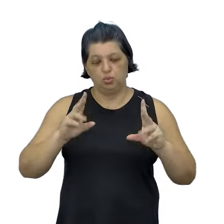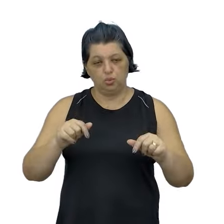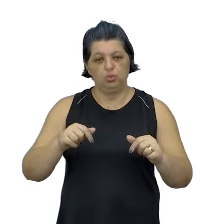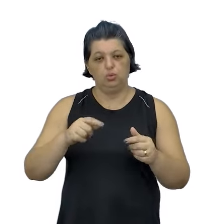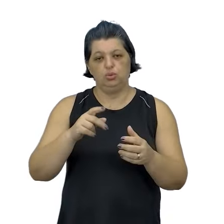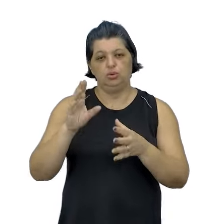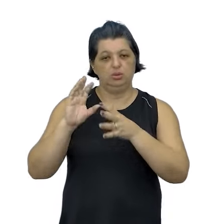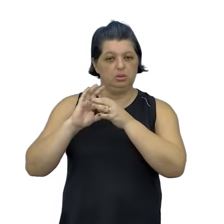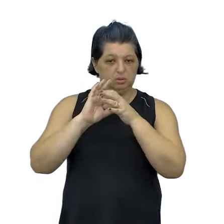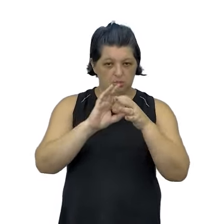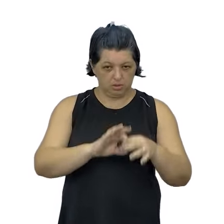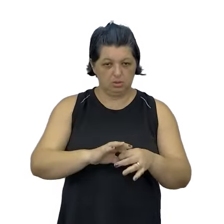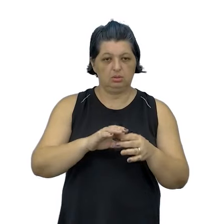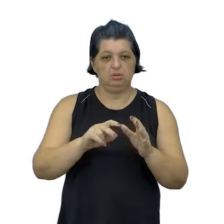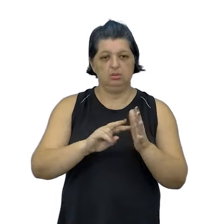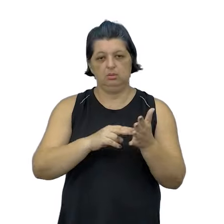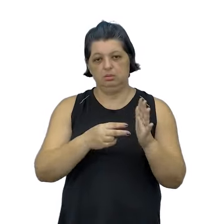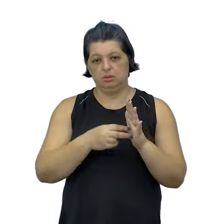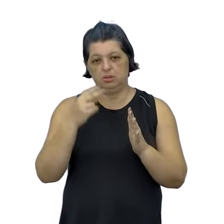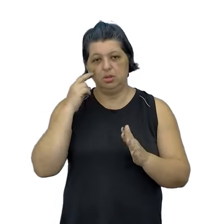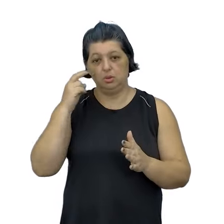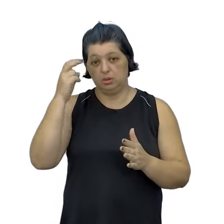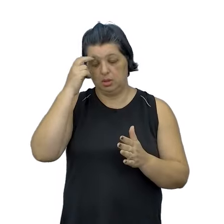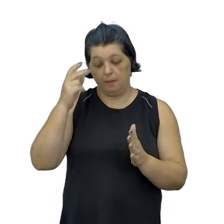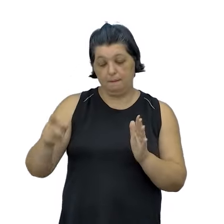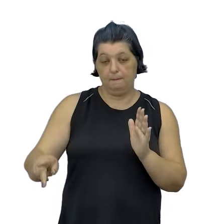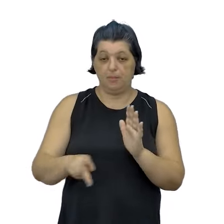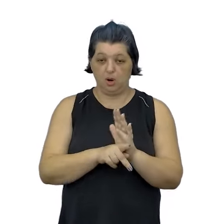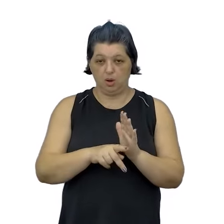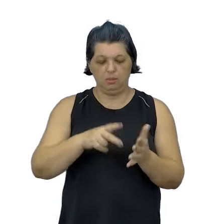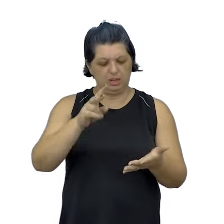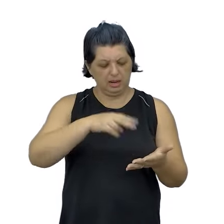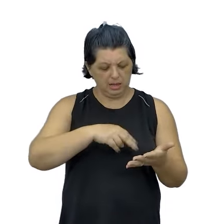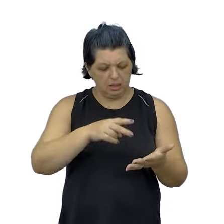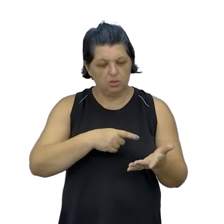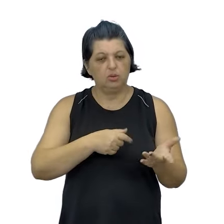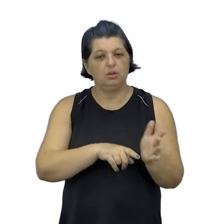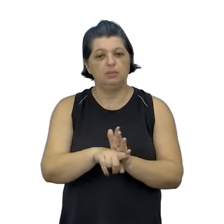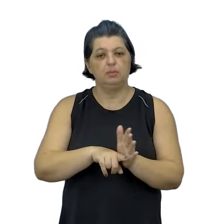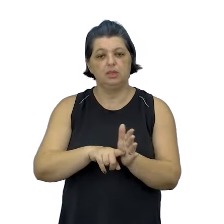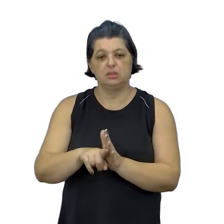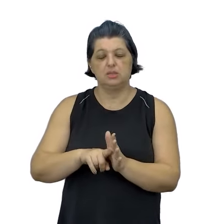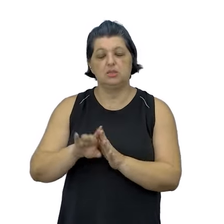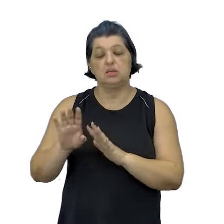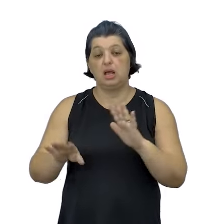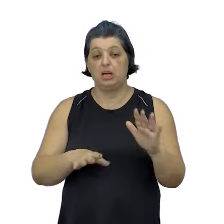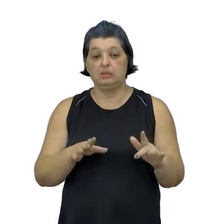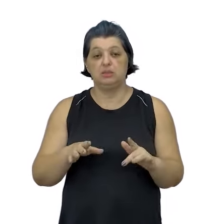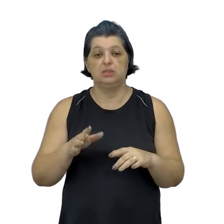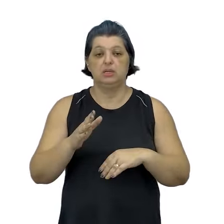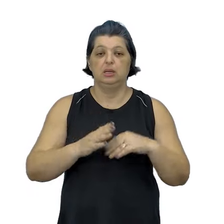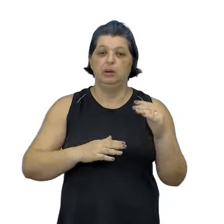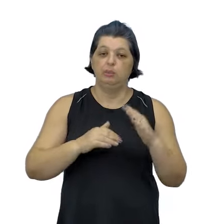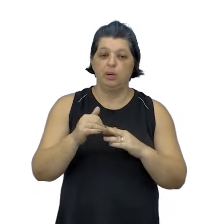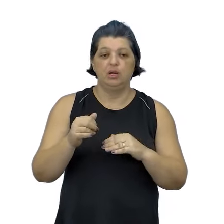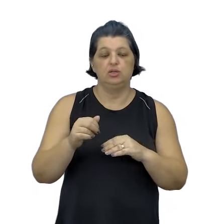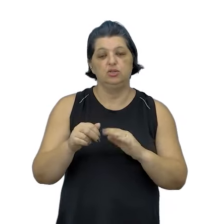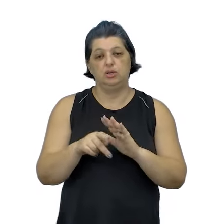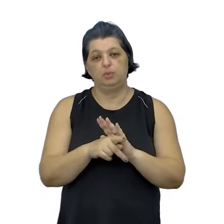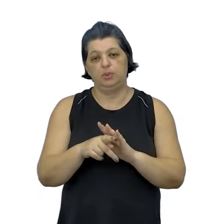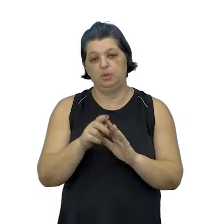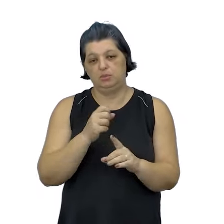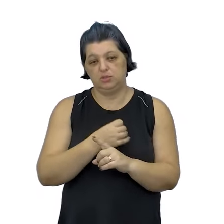esse repertório cultural próprio é o momento mesmo ali quando você faz o levantamento, ou às vezes é um momento nas práticas sociais de leitura, onde eles